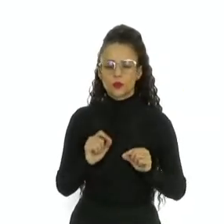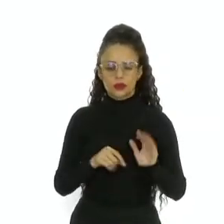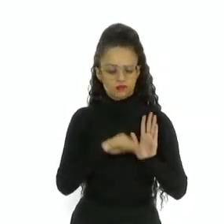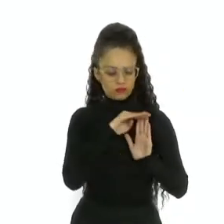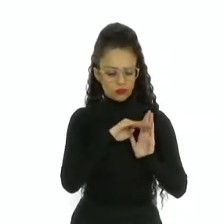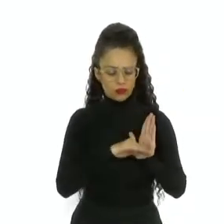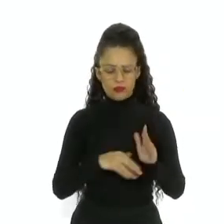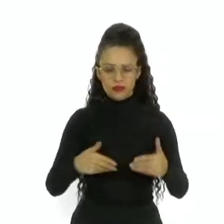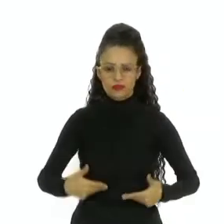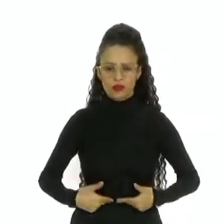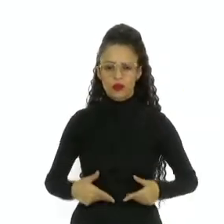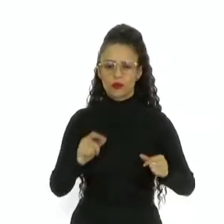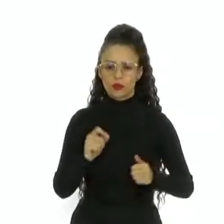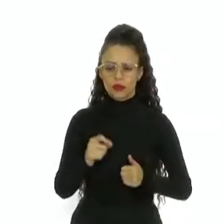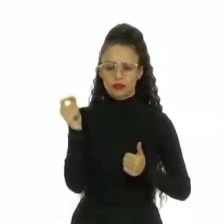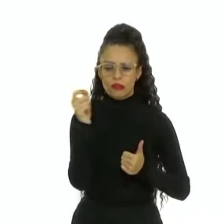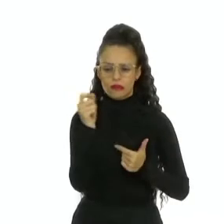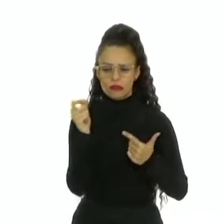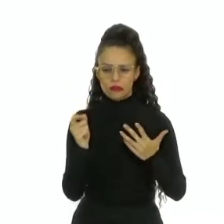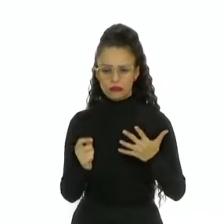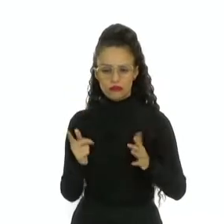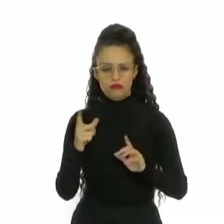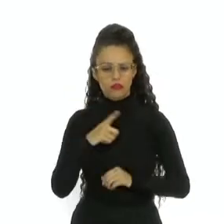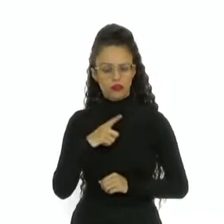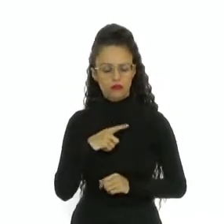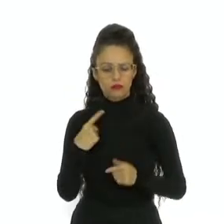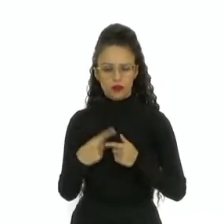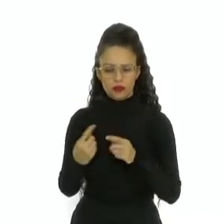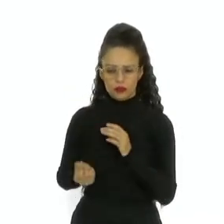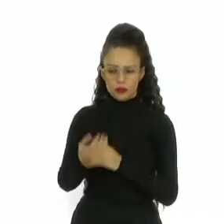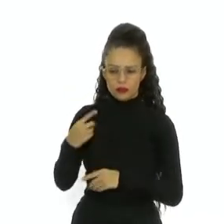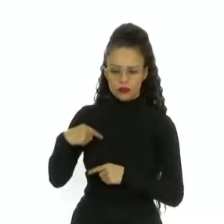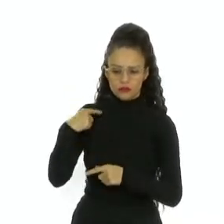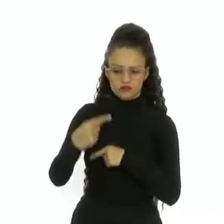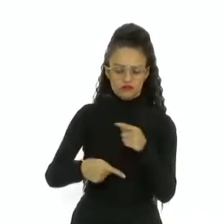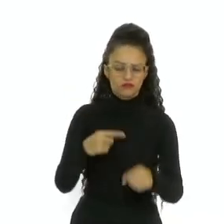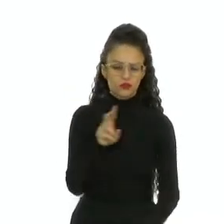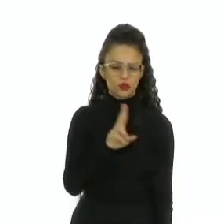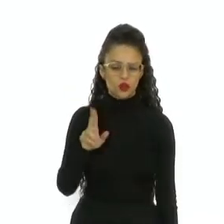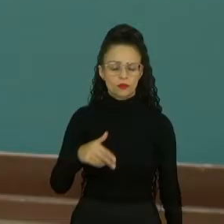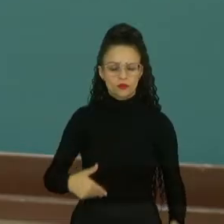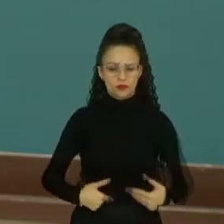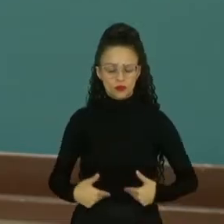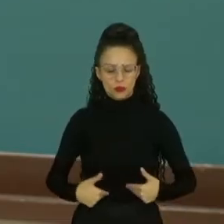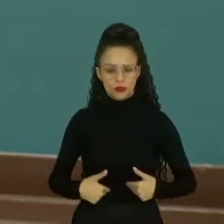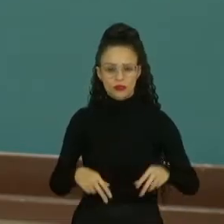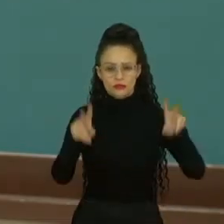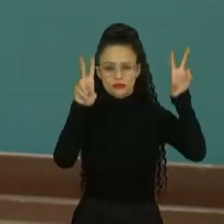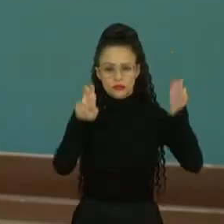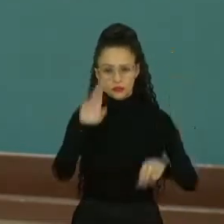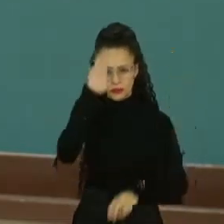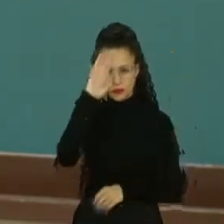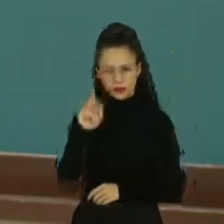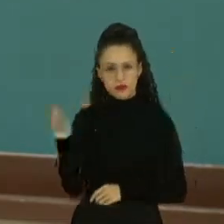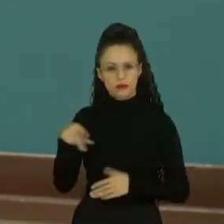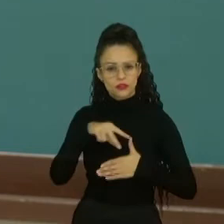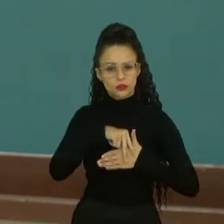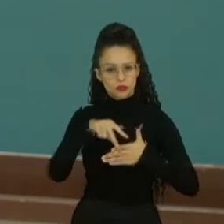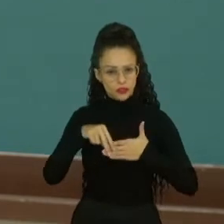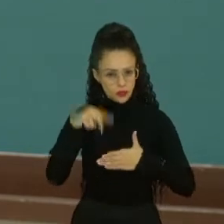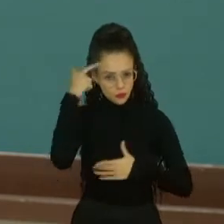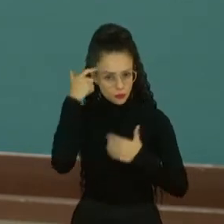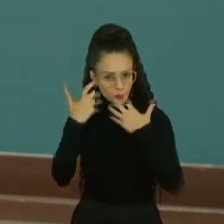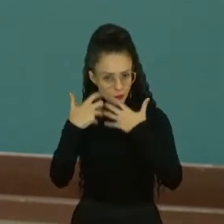fome, quais são seus ingredientes, a origem do seu nome. Qual é o tema central deste cordel? Pense